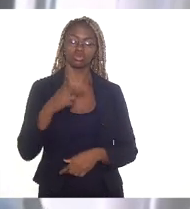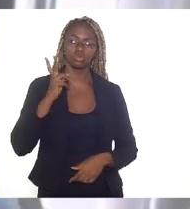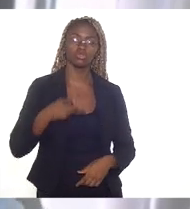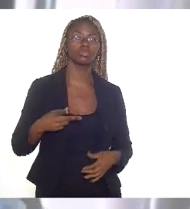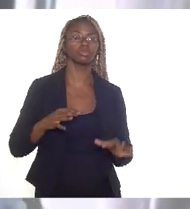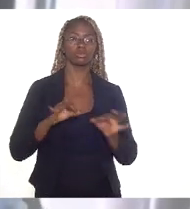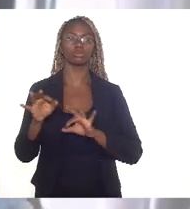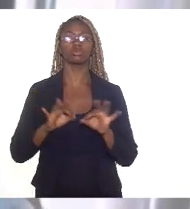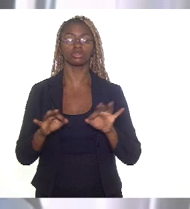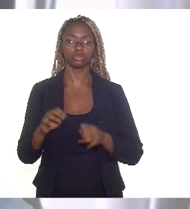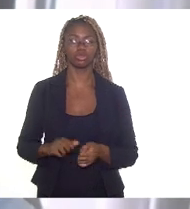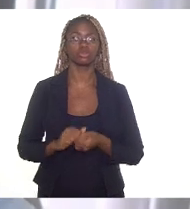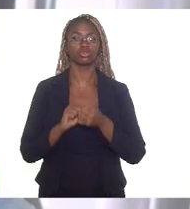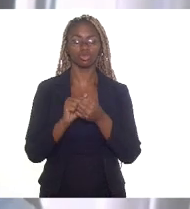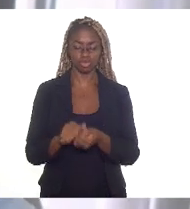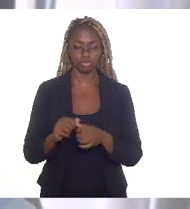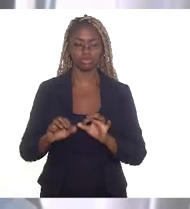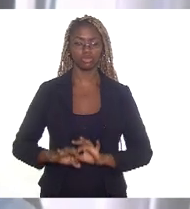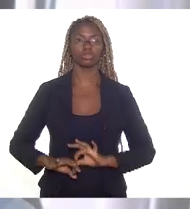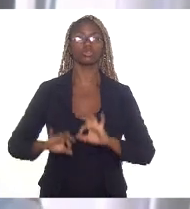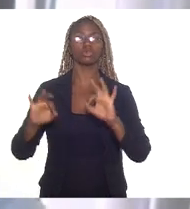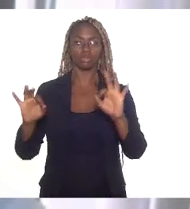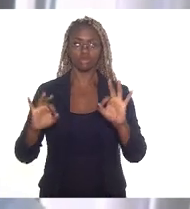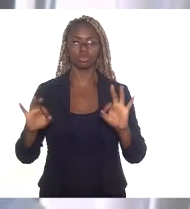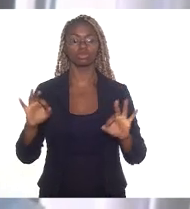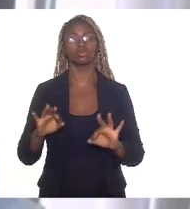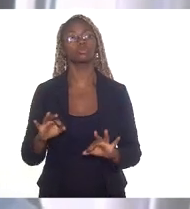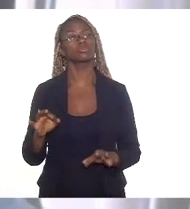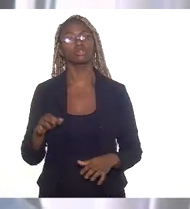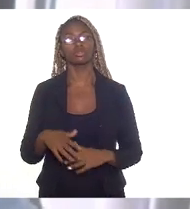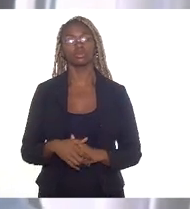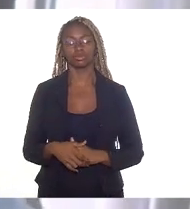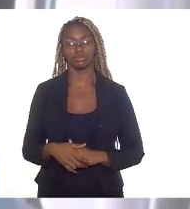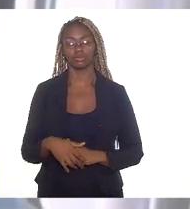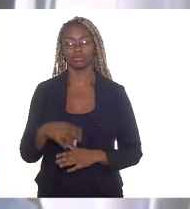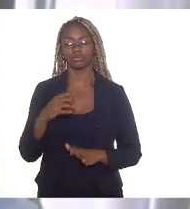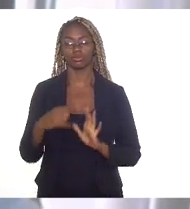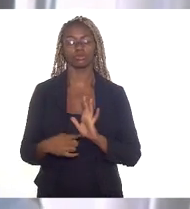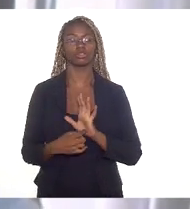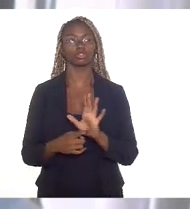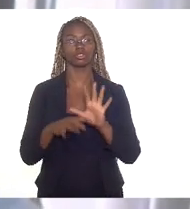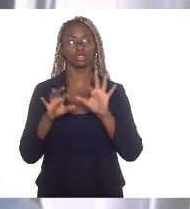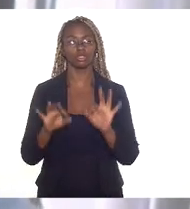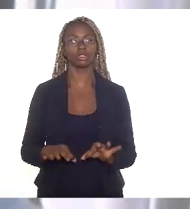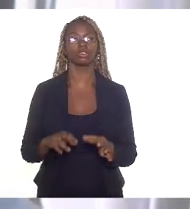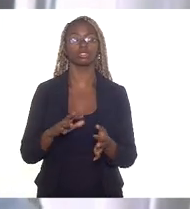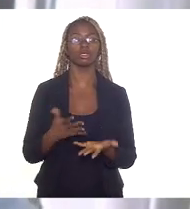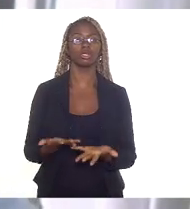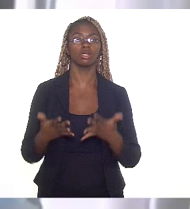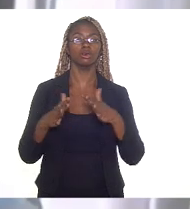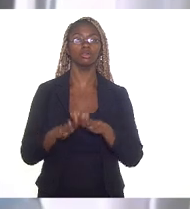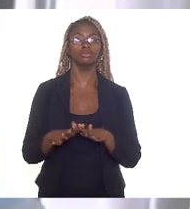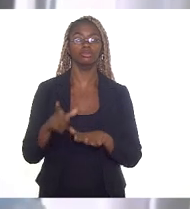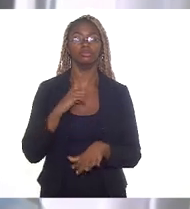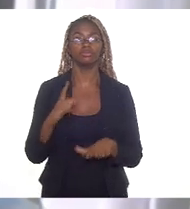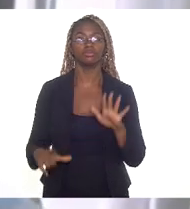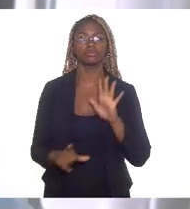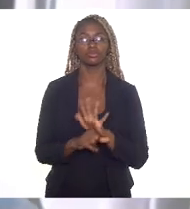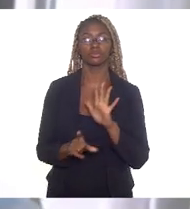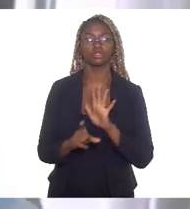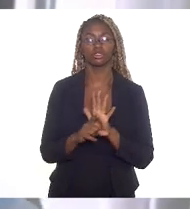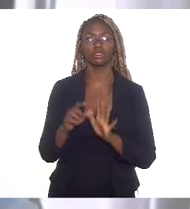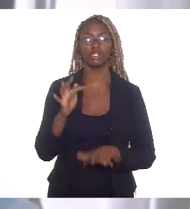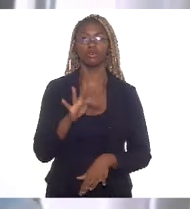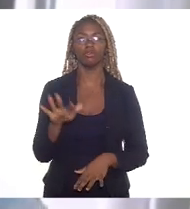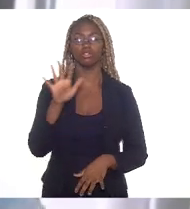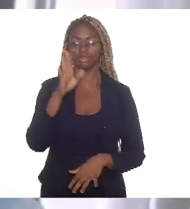nessa construção. É um belo passo que dá a Assembleia Legislativa, afirmando o princípio da inclusão, já assegurado em lei federal no Brasil, e também estendendo